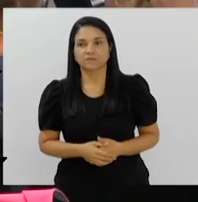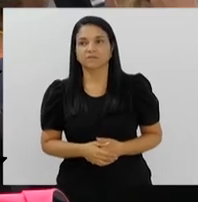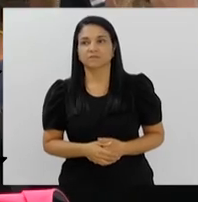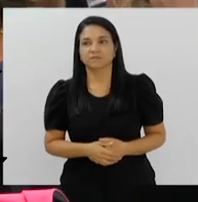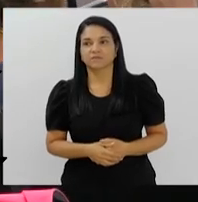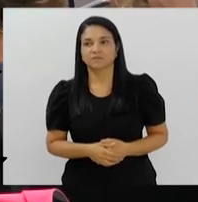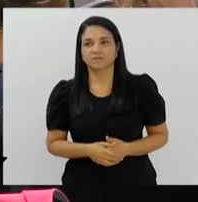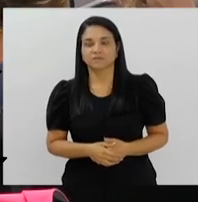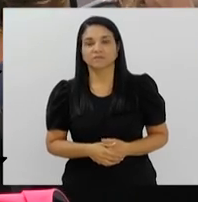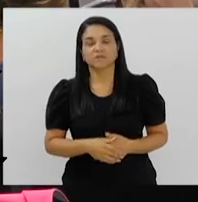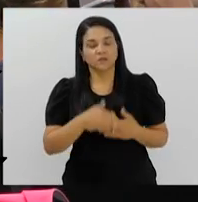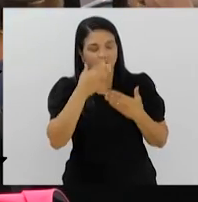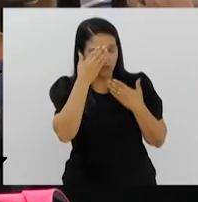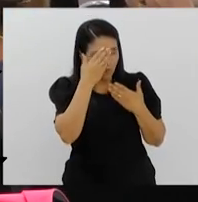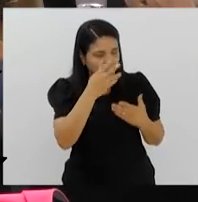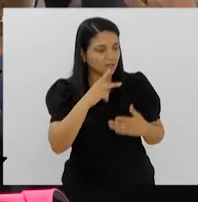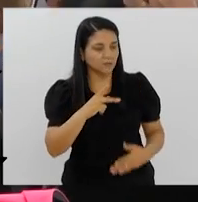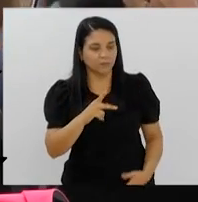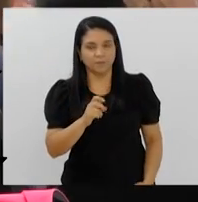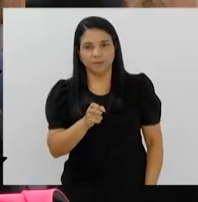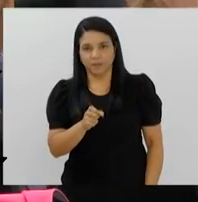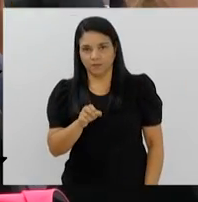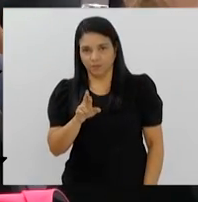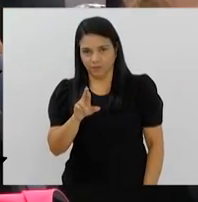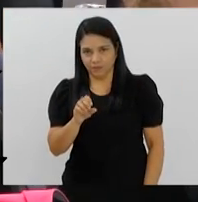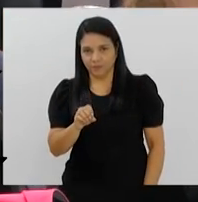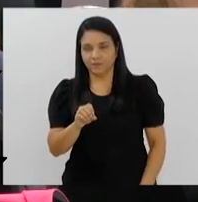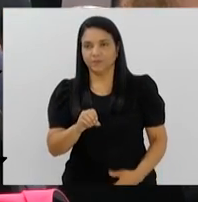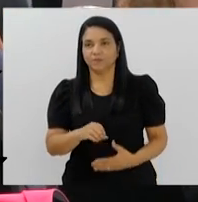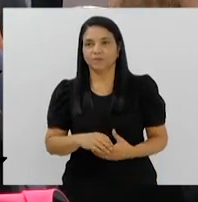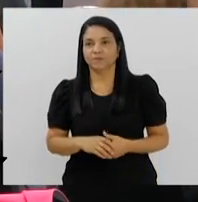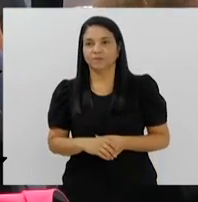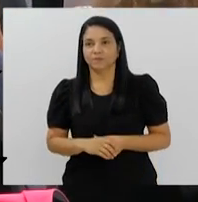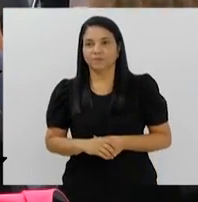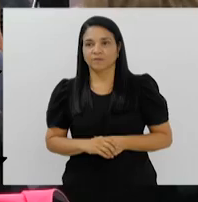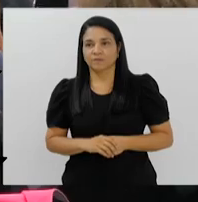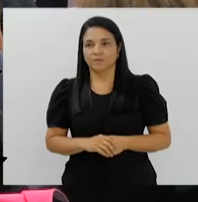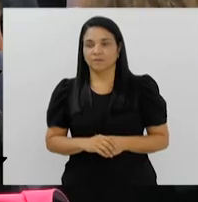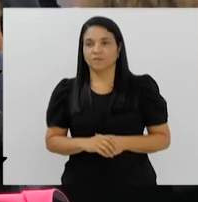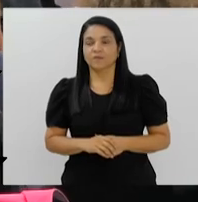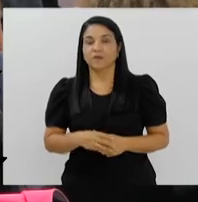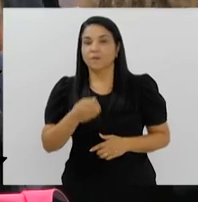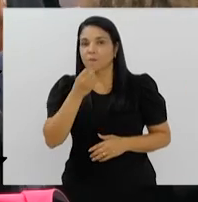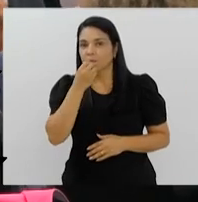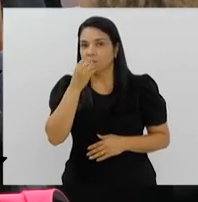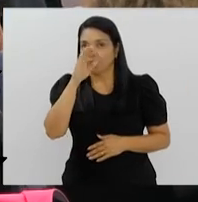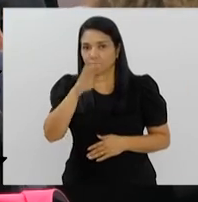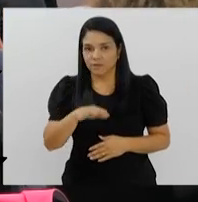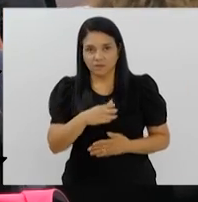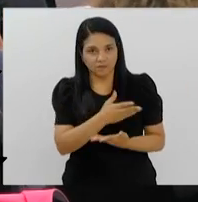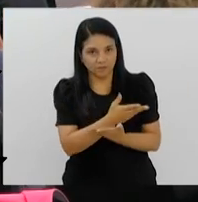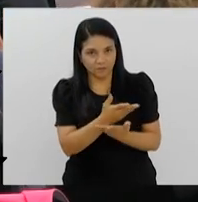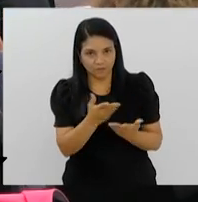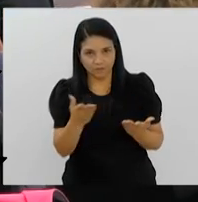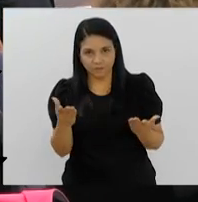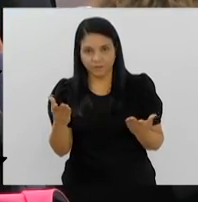Carlos obrigado viu Muito obrigado boa tarde a